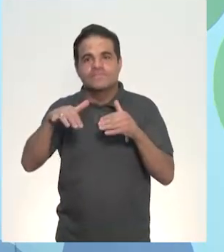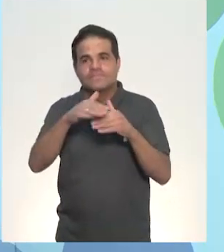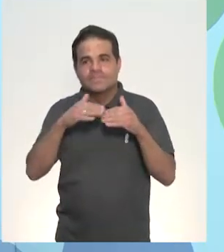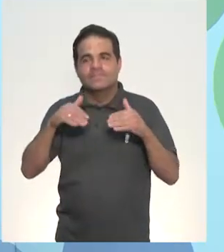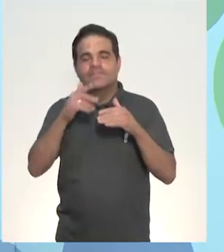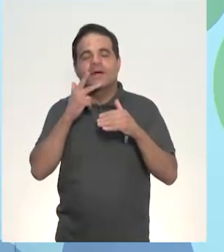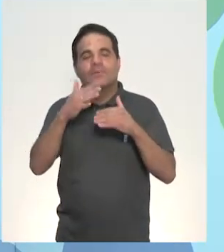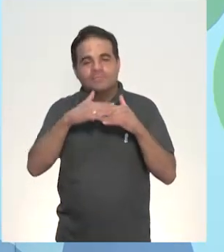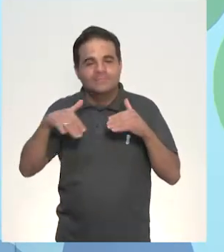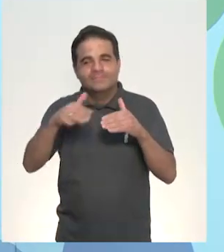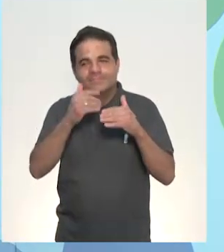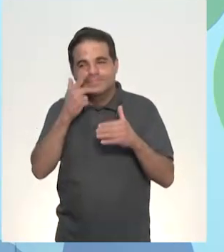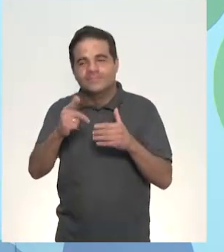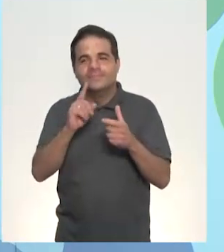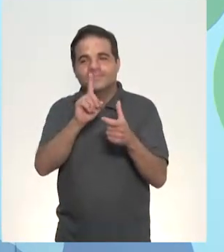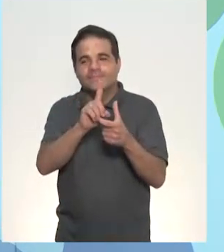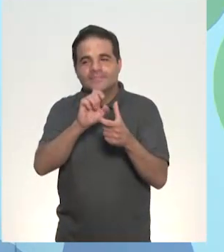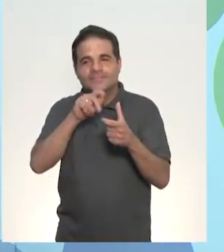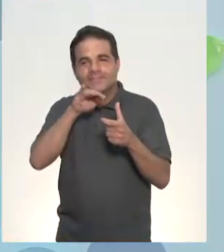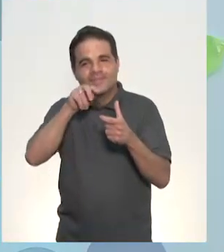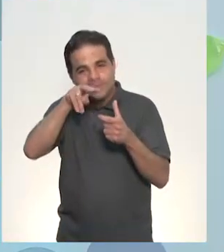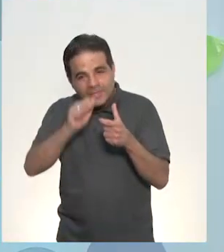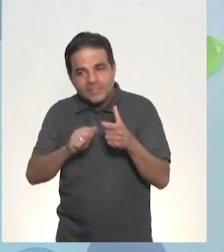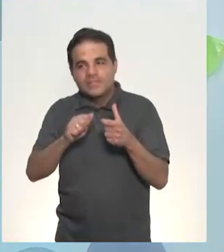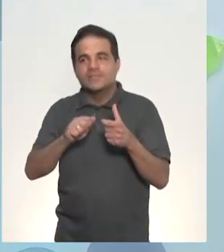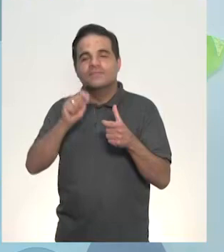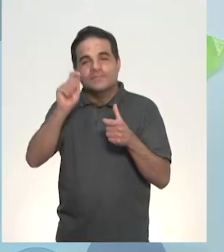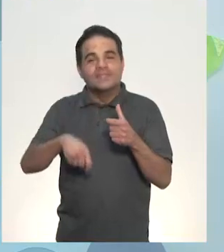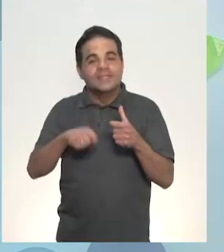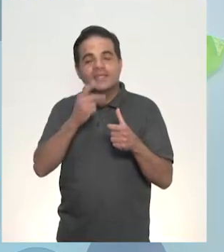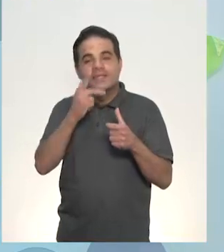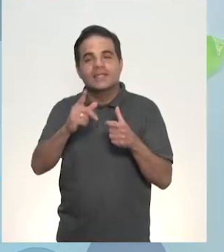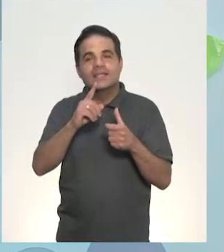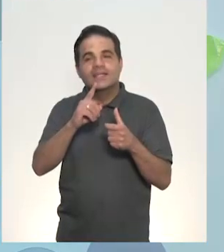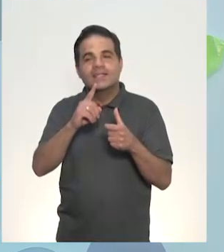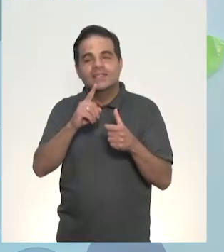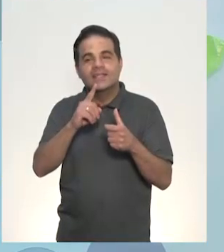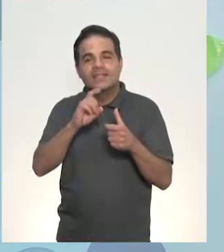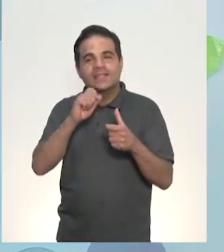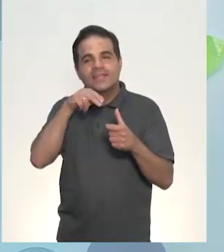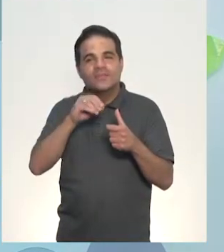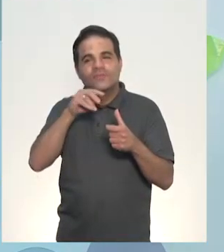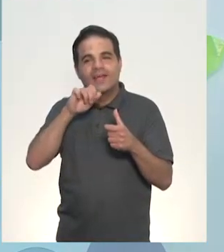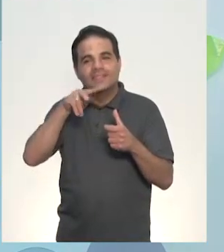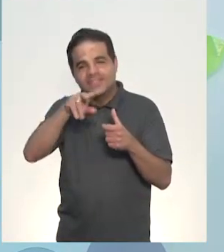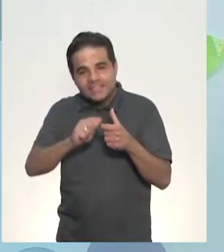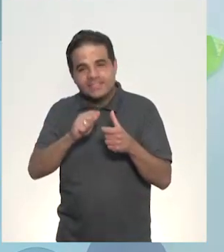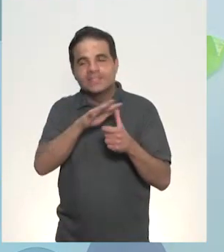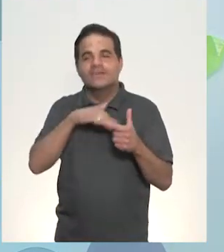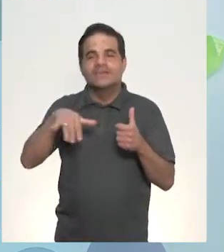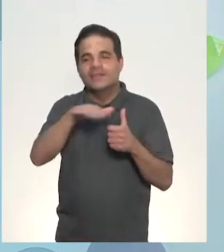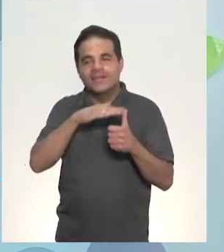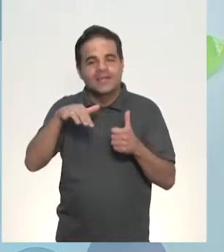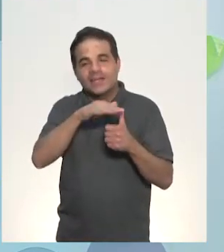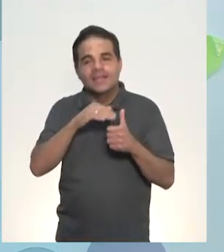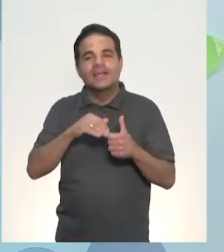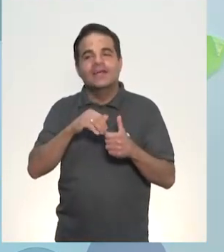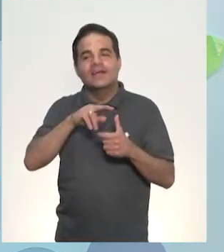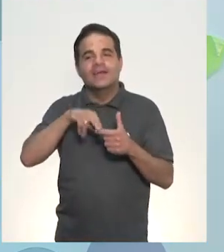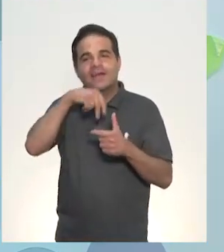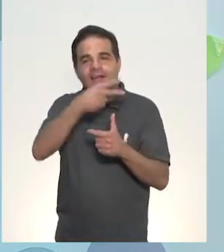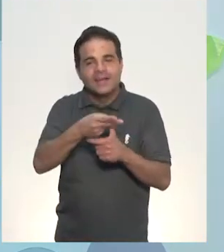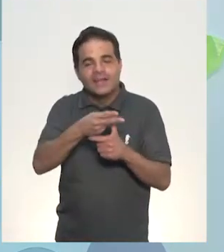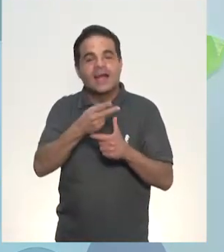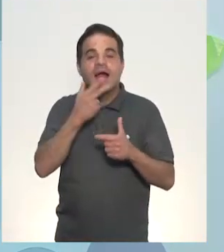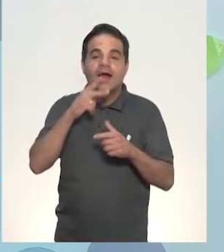Denotativa. Isso aí, denotativa. Denotativa. Então, olha só. Denotativa é a linguagem literal. Por exemplo, eu tropeço na